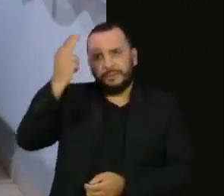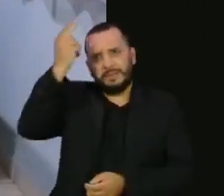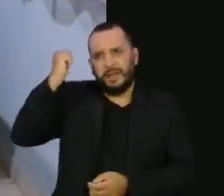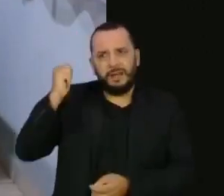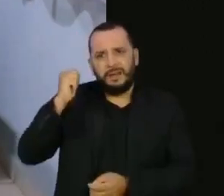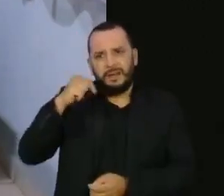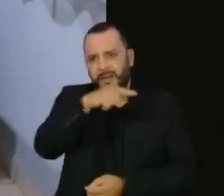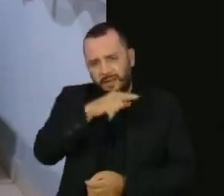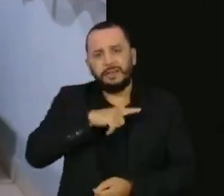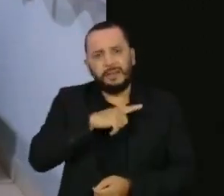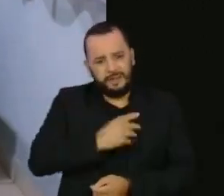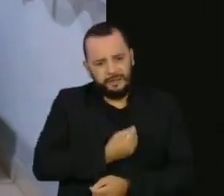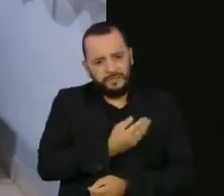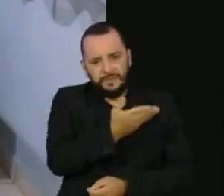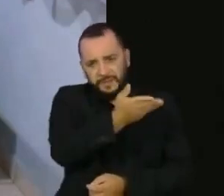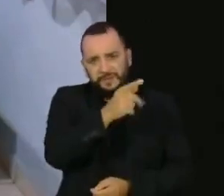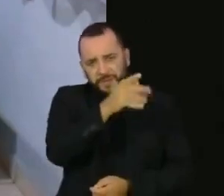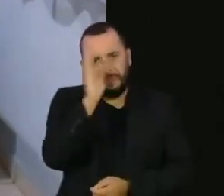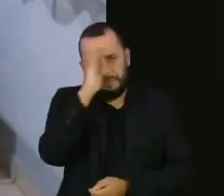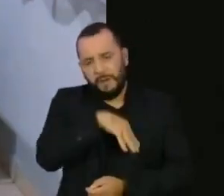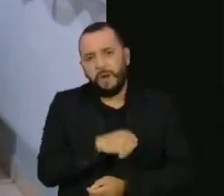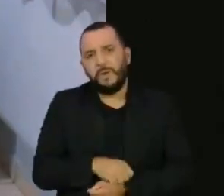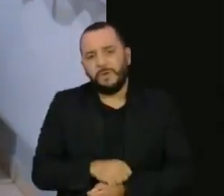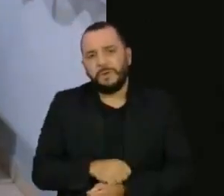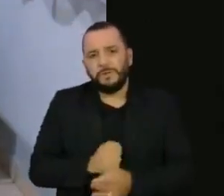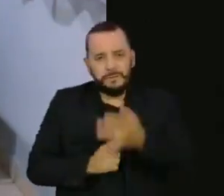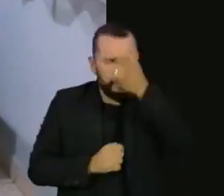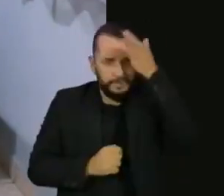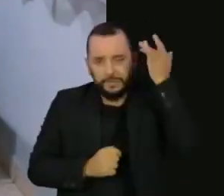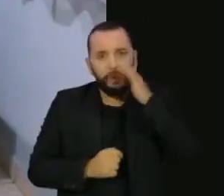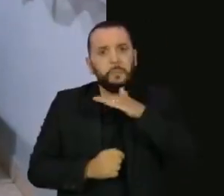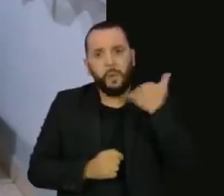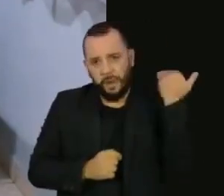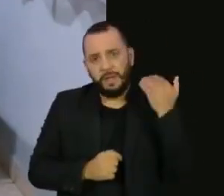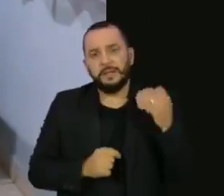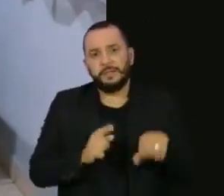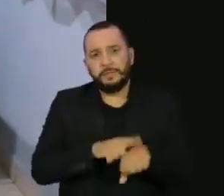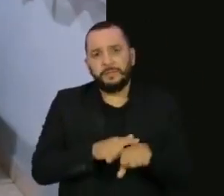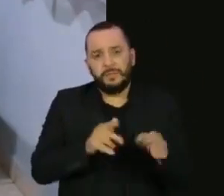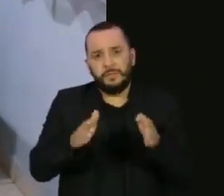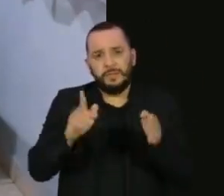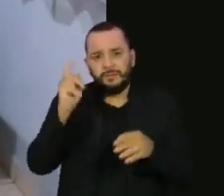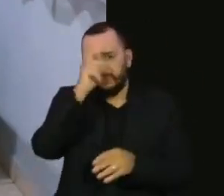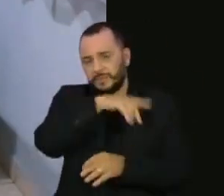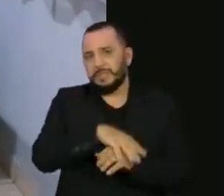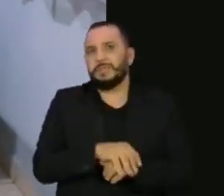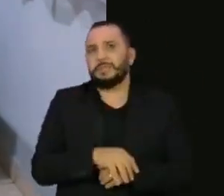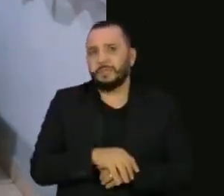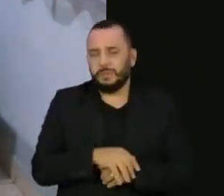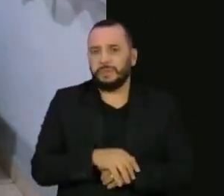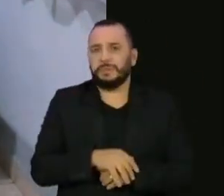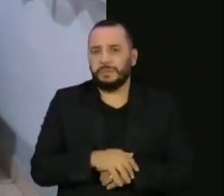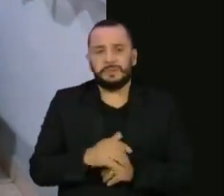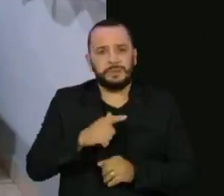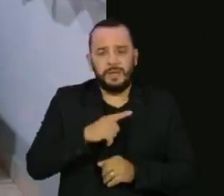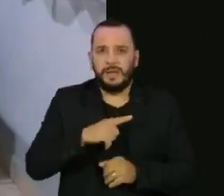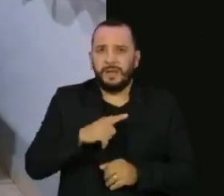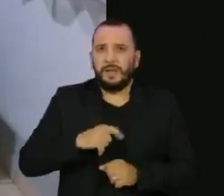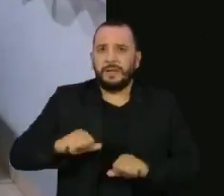mal a muita gente. As pessoas estão morrendo, estão passando situações difíceis, sabe? Calamidades, assim.